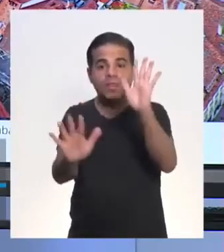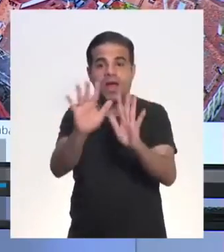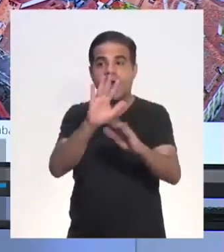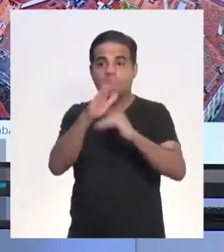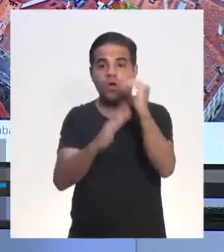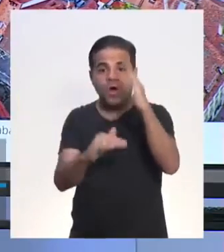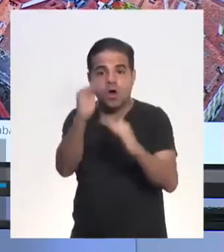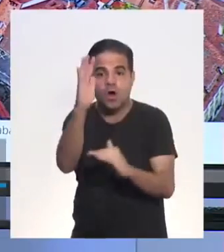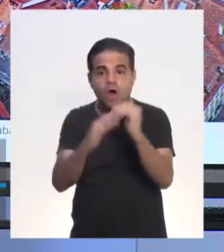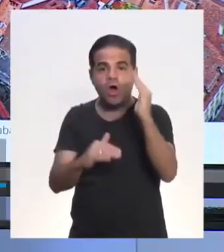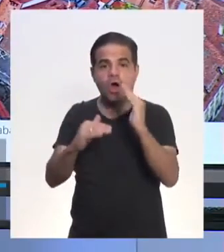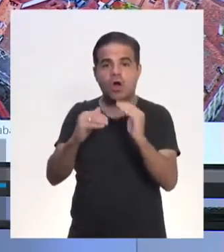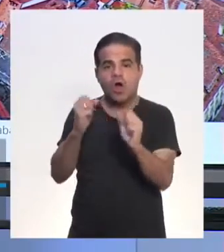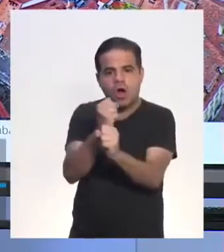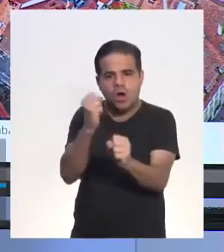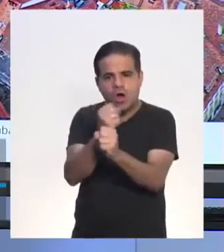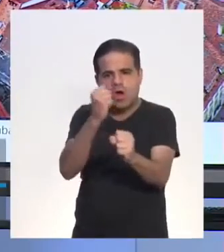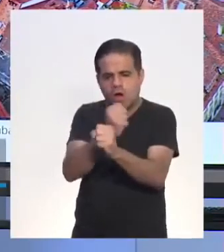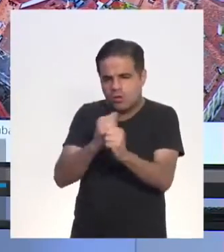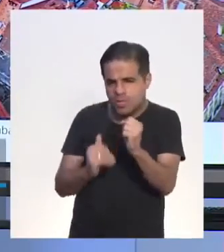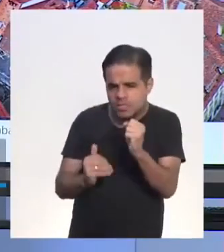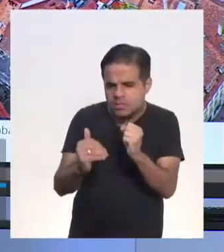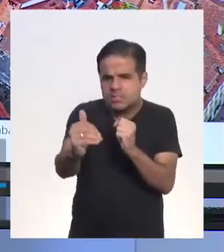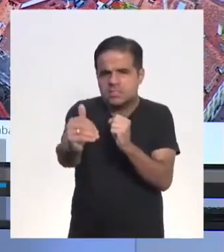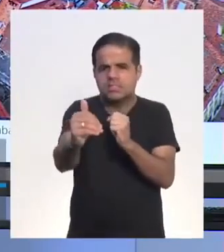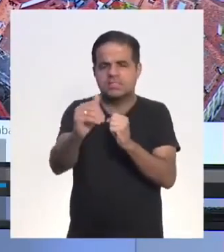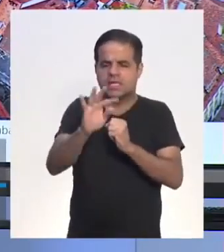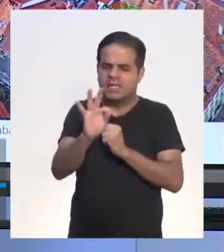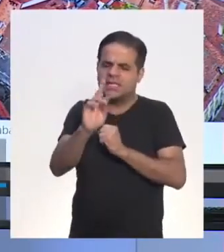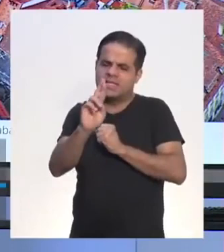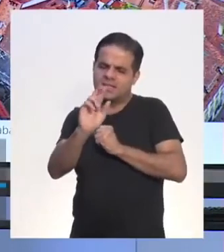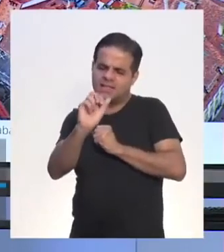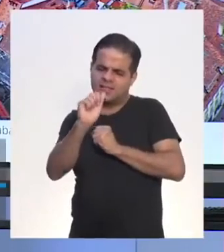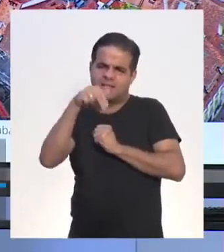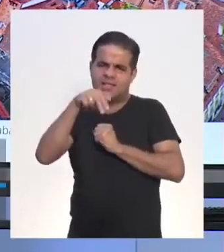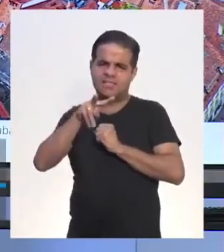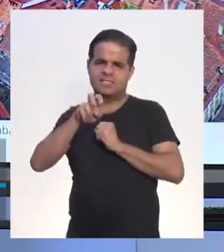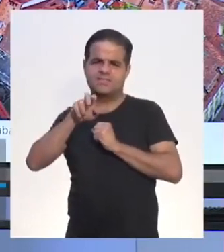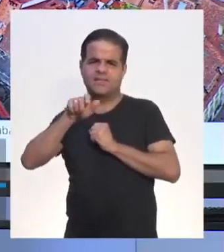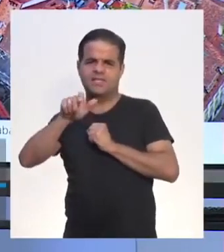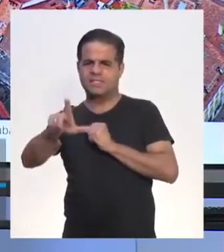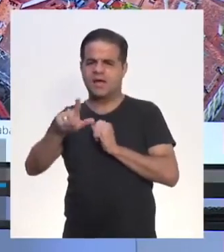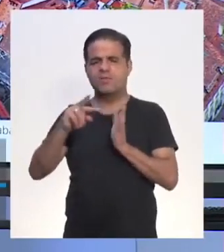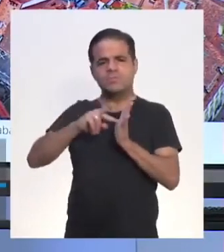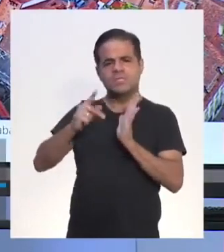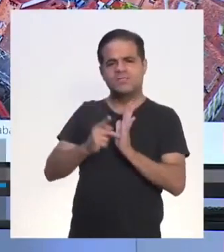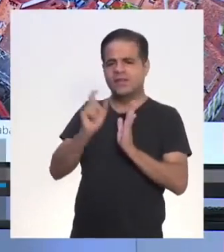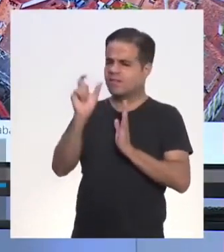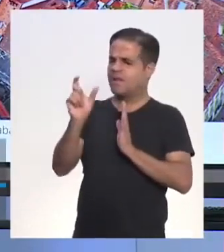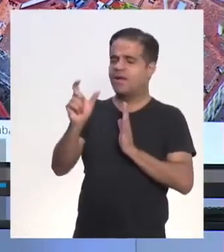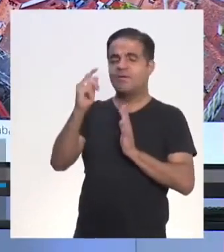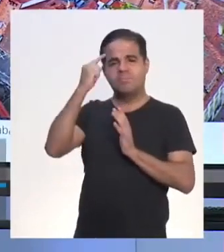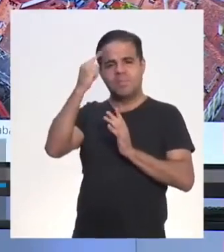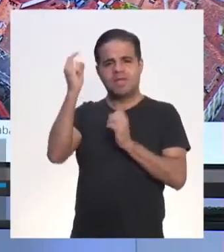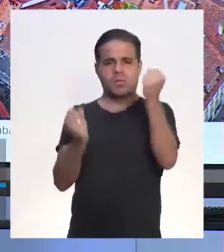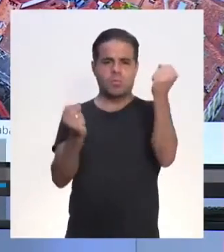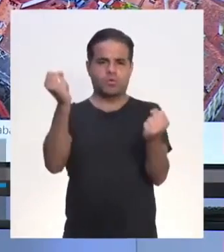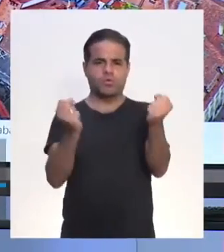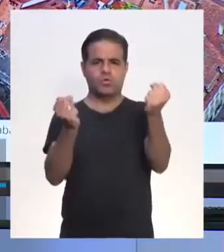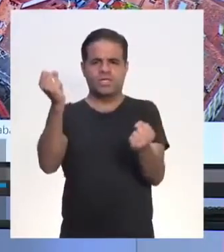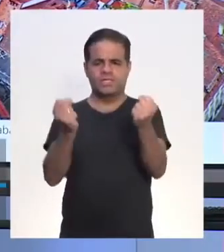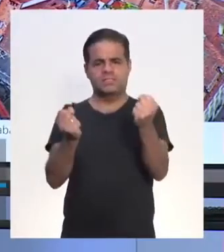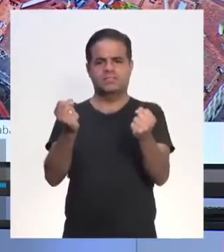na transversal. Aí eu falei, nossa, a definição dessa palavra é extremamente importante. Imagina um motorista que está